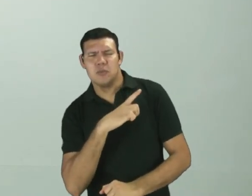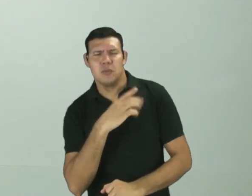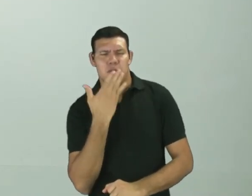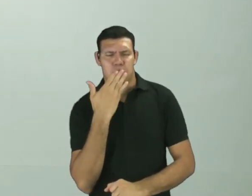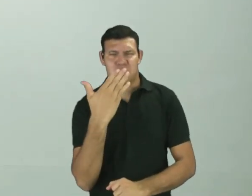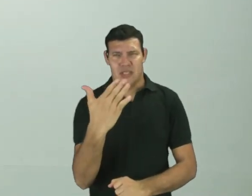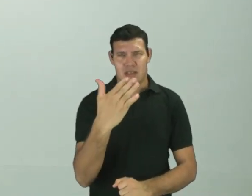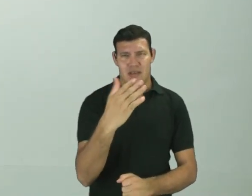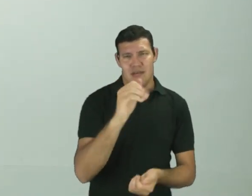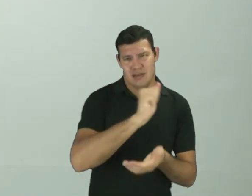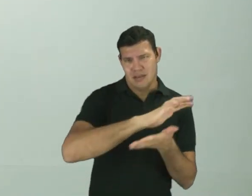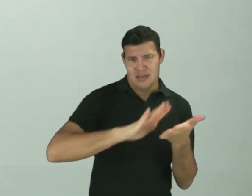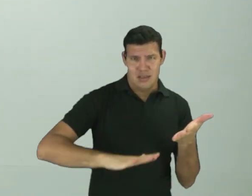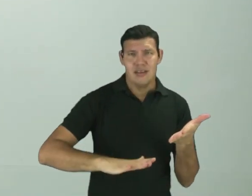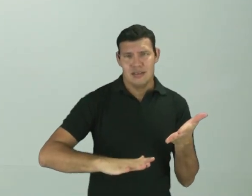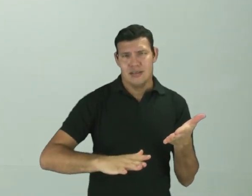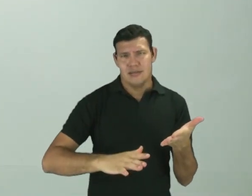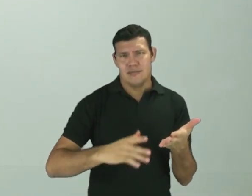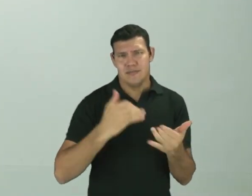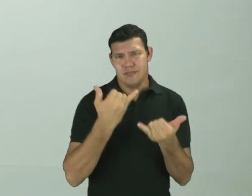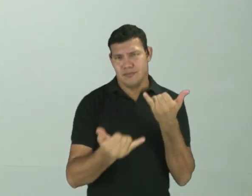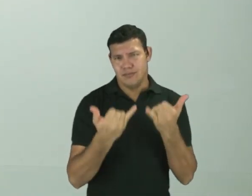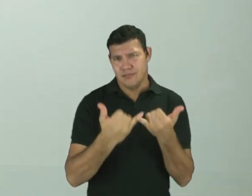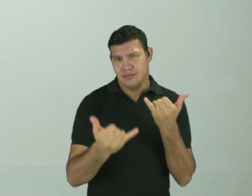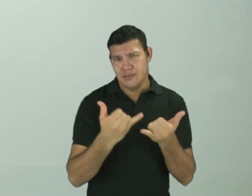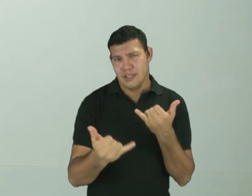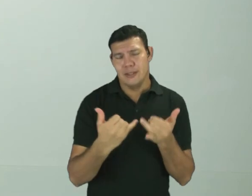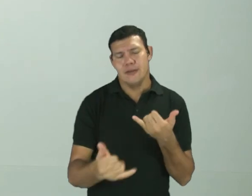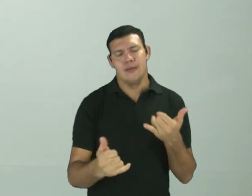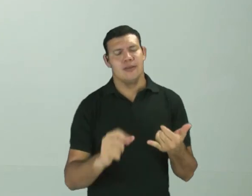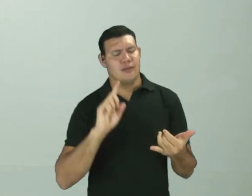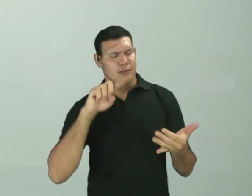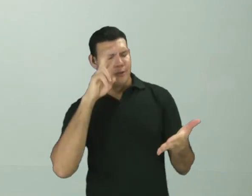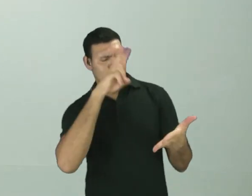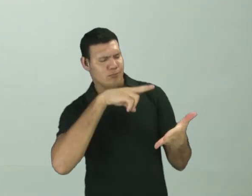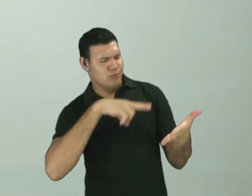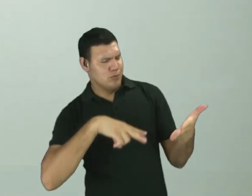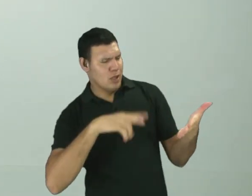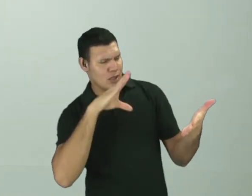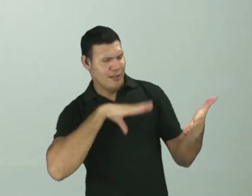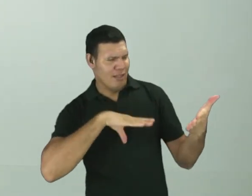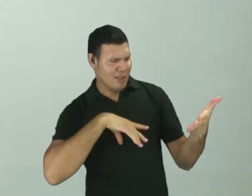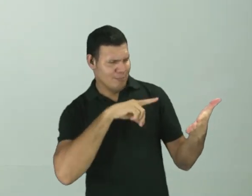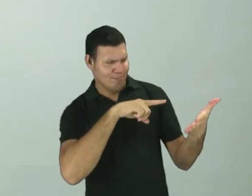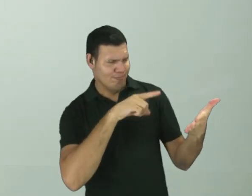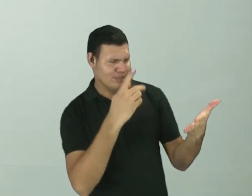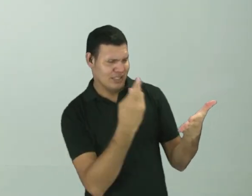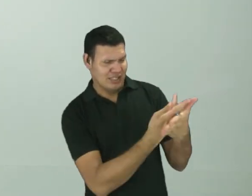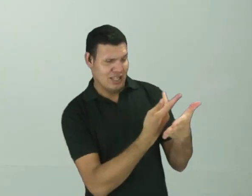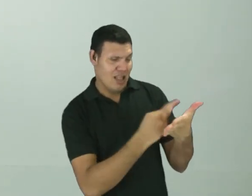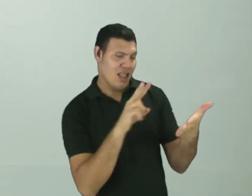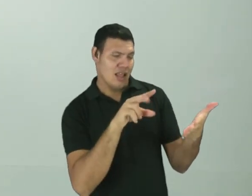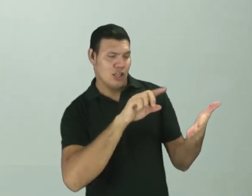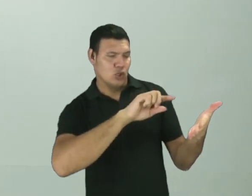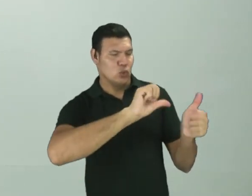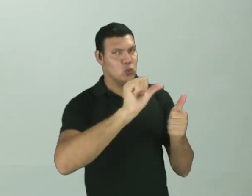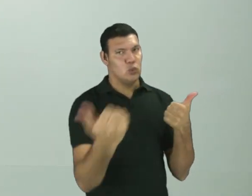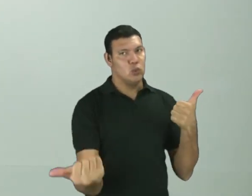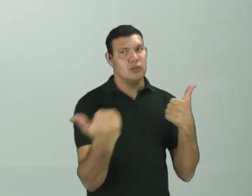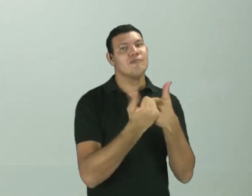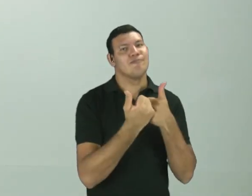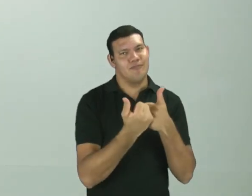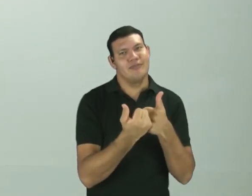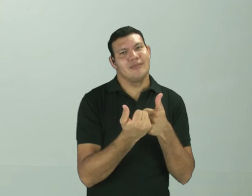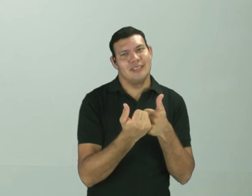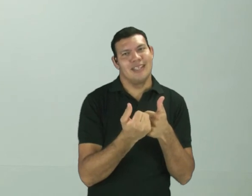como fazer. Faz o texto, depois revisa, vê o que está em português, passa para o espanhol e assim por diante, certo? Viram que essa aula foi